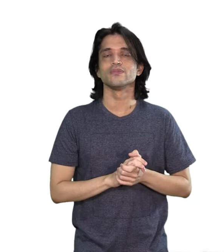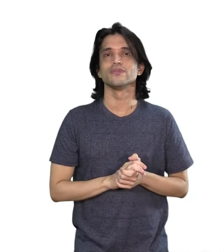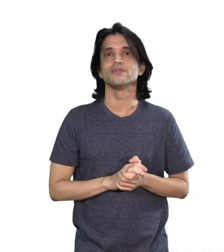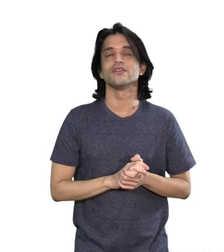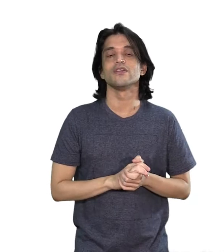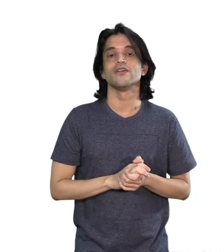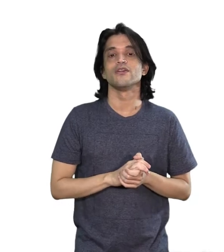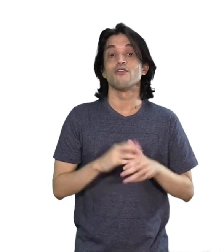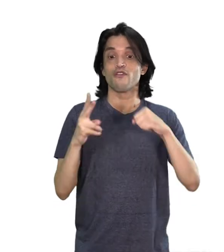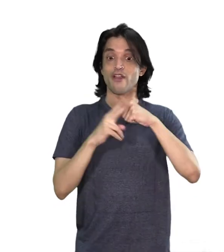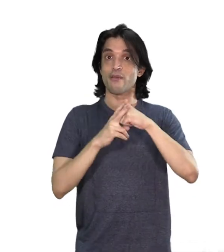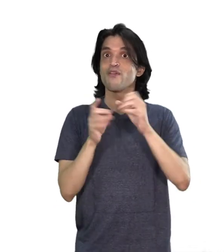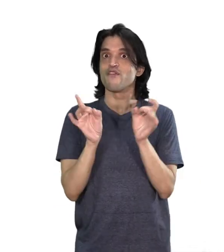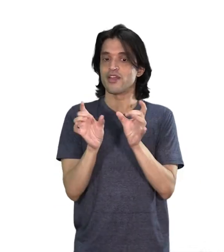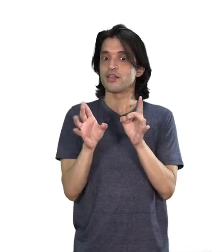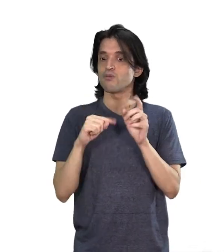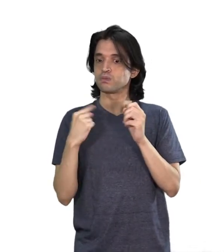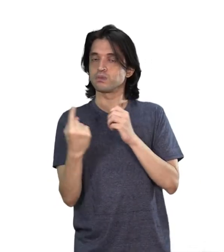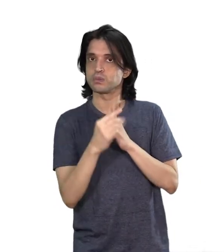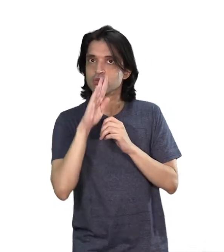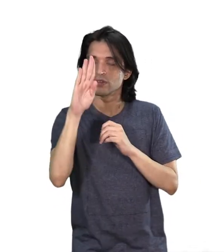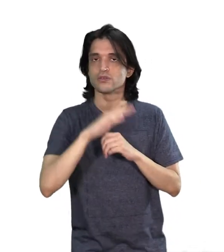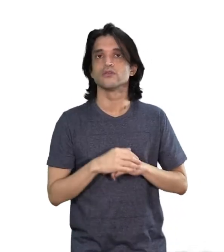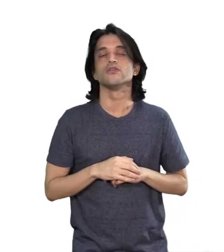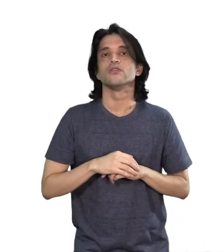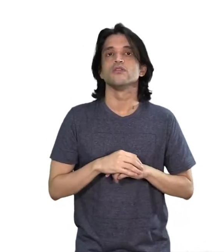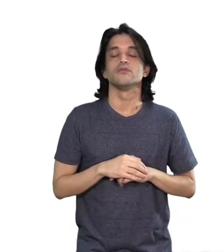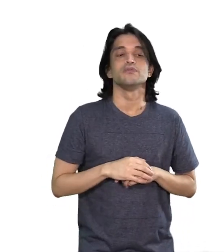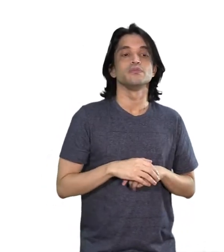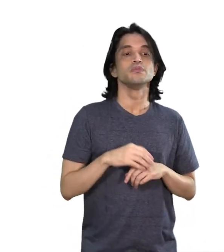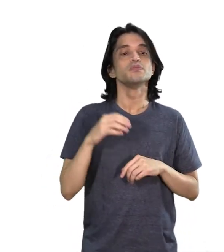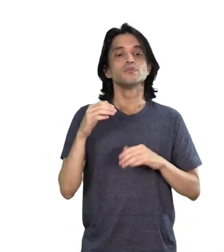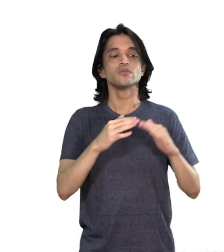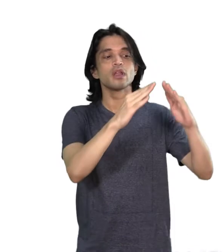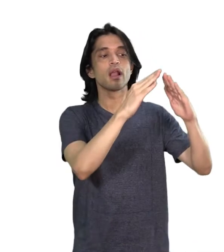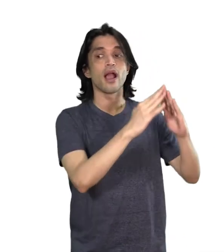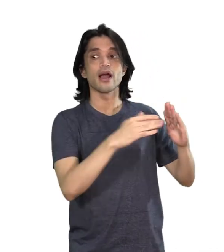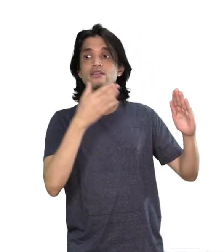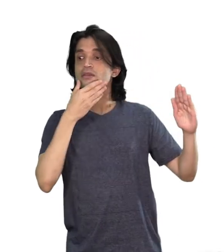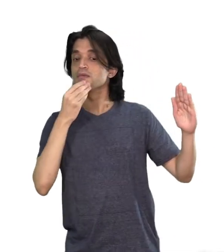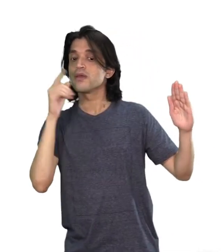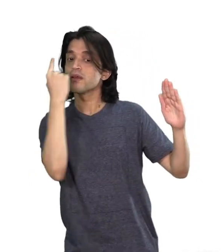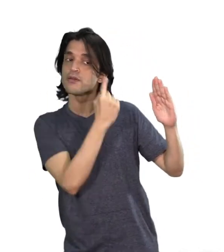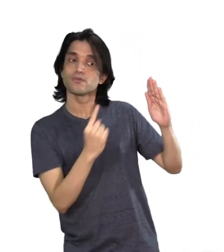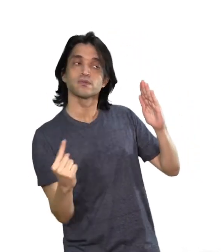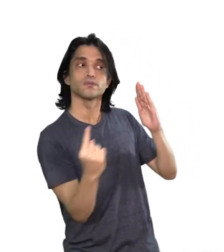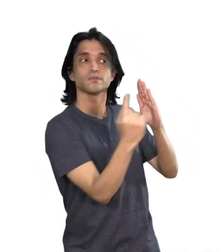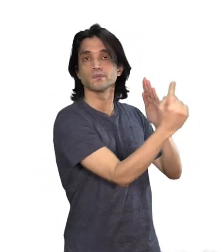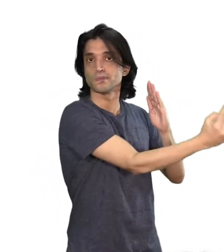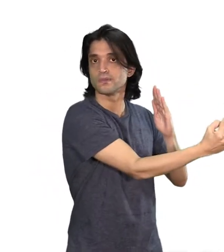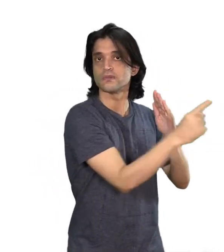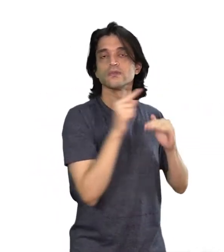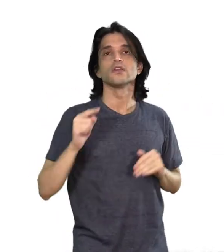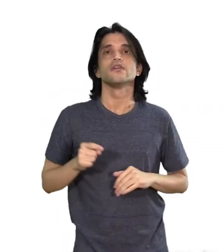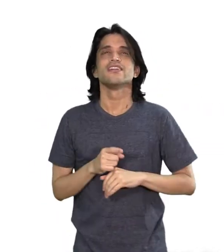em ele tinha saído de casa, temos um enunciado em torno da locução verbal tinha saído,